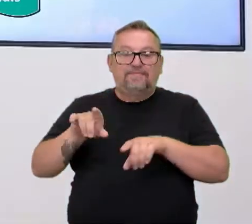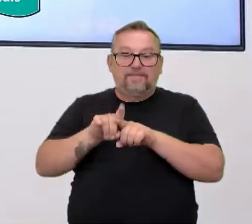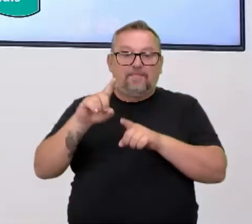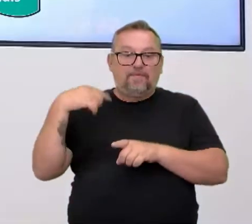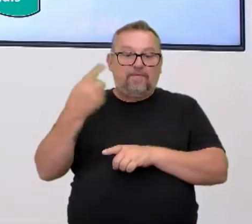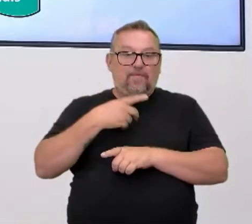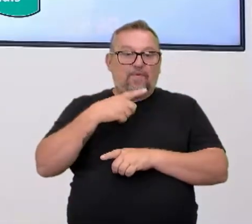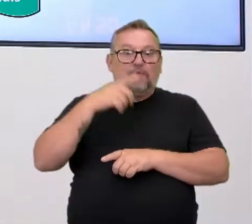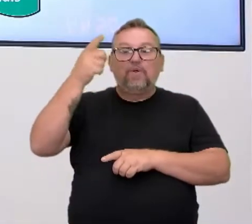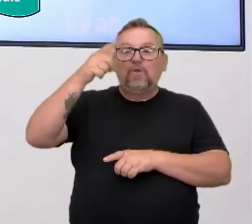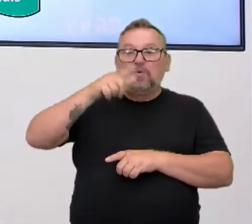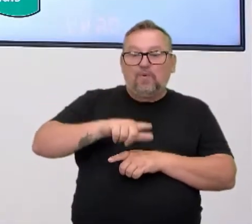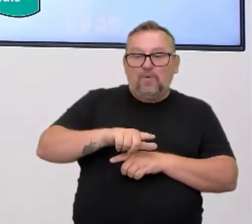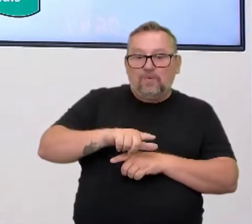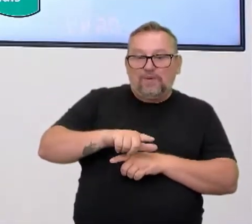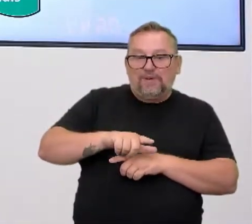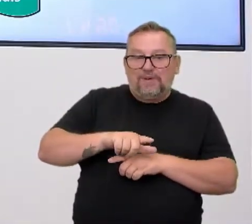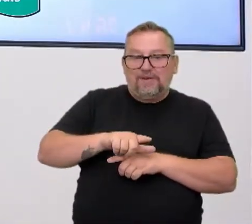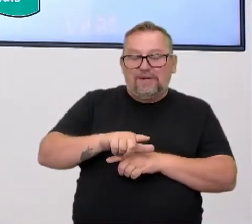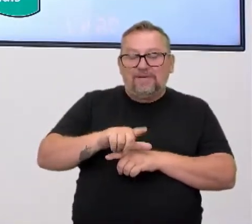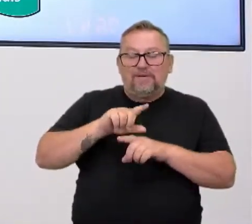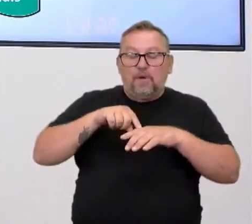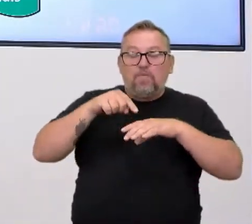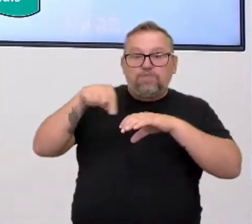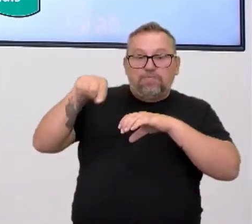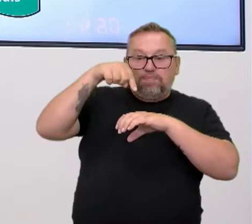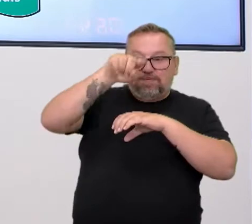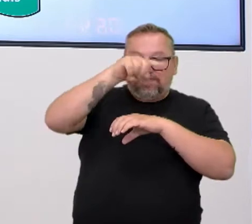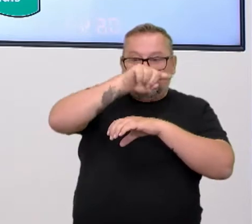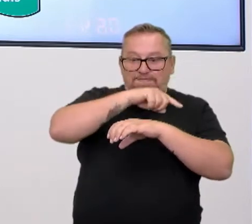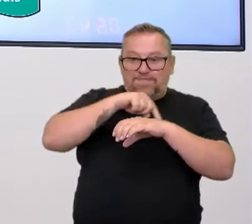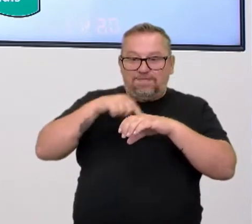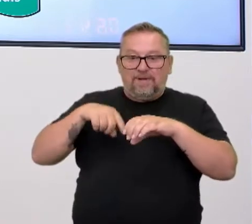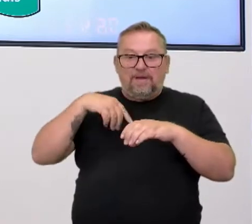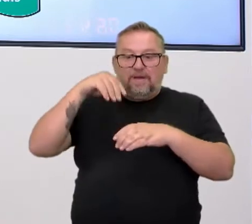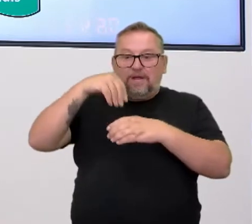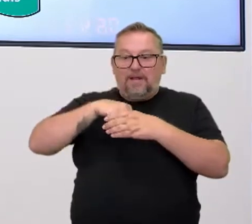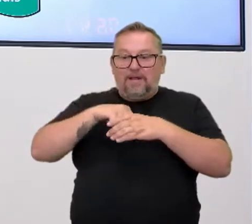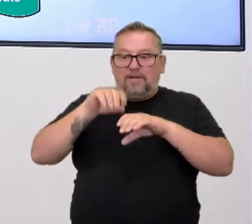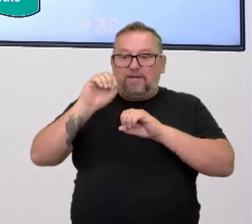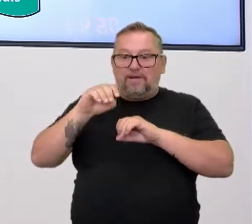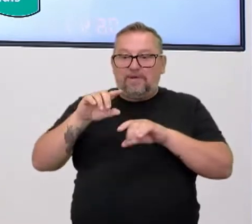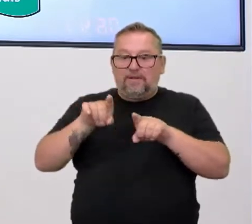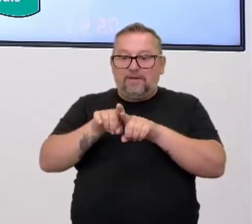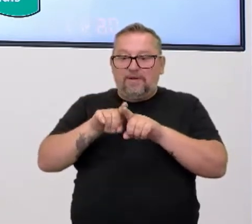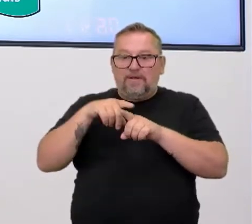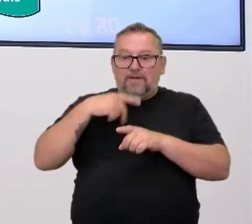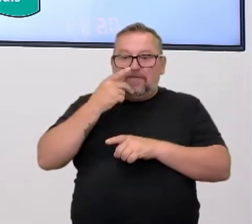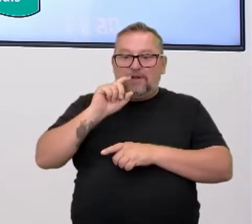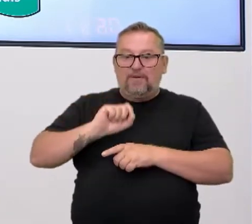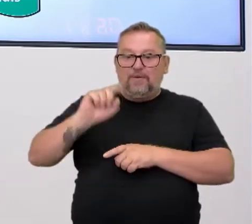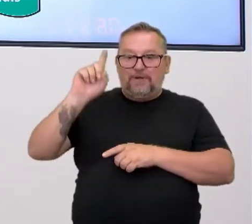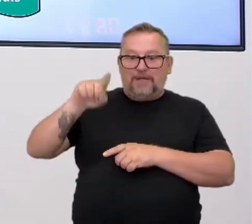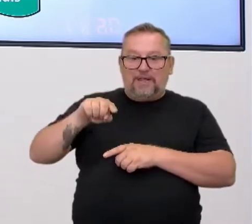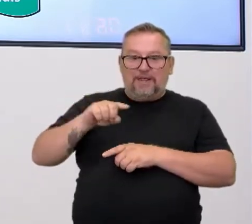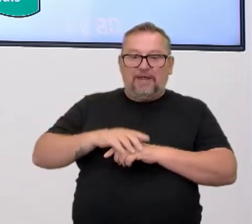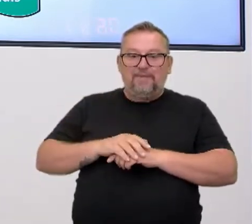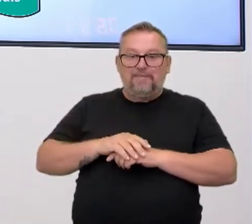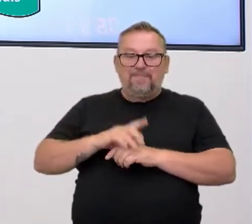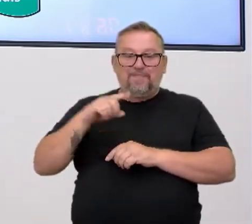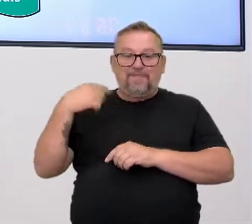nós temos outras ramificações aí dentro da educação financeira sustentável, que é o